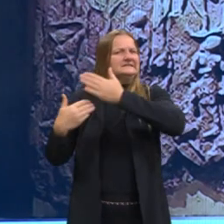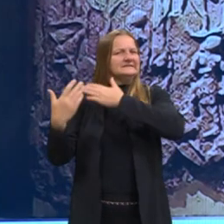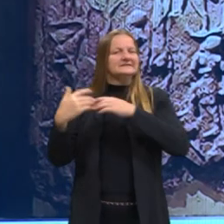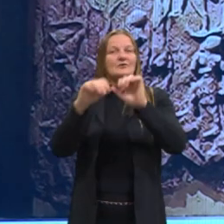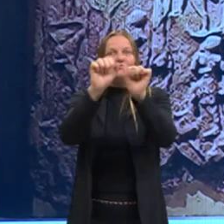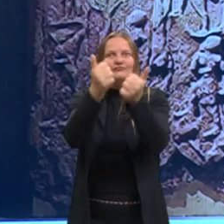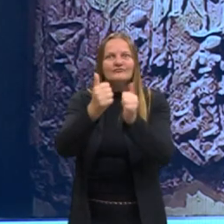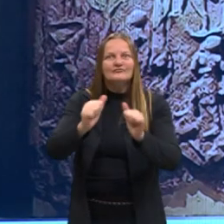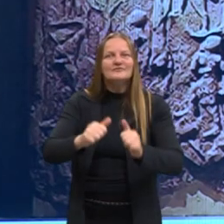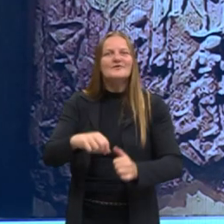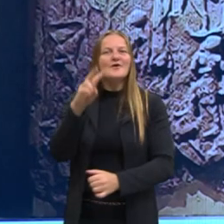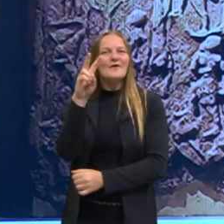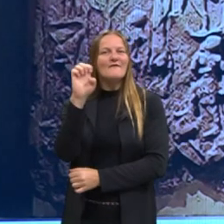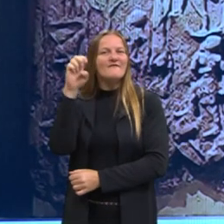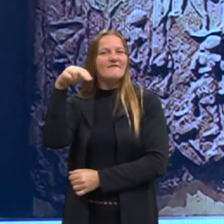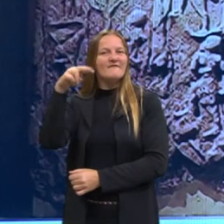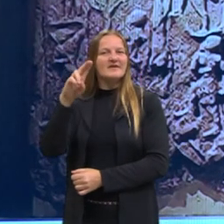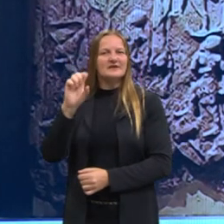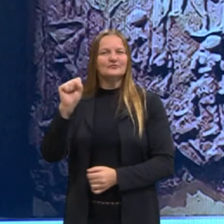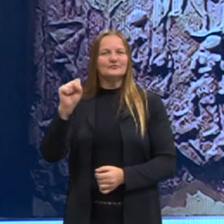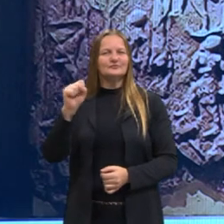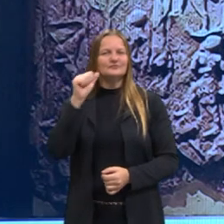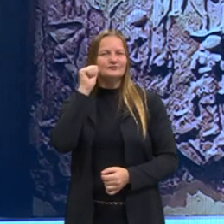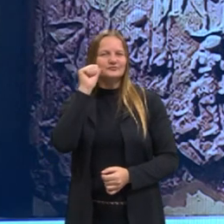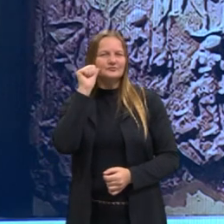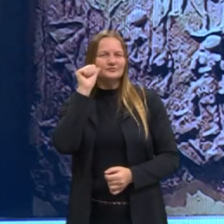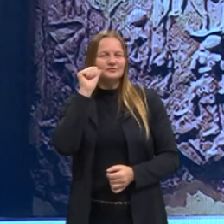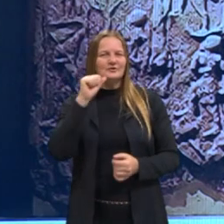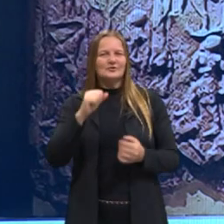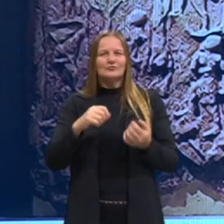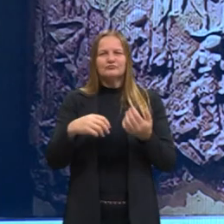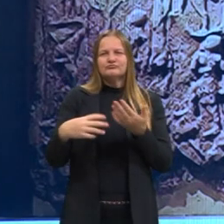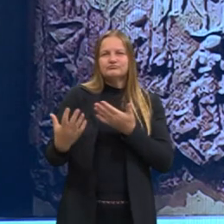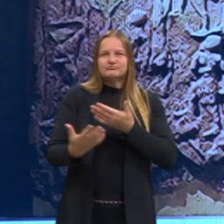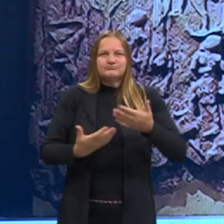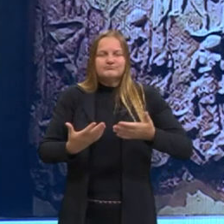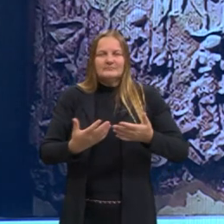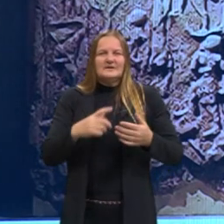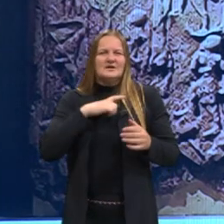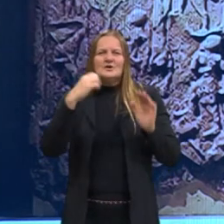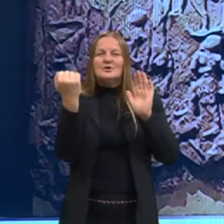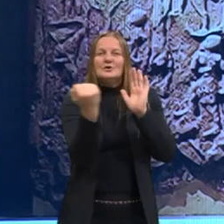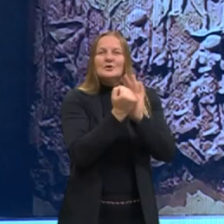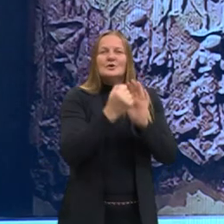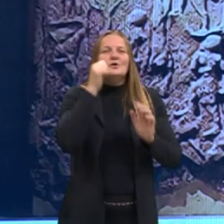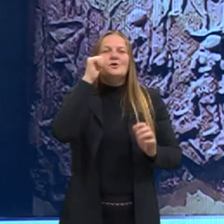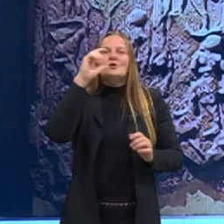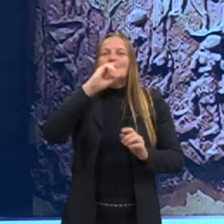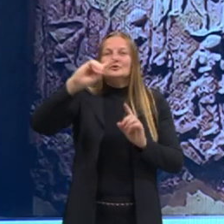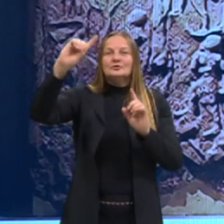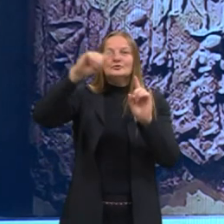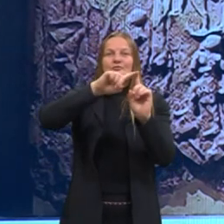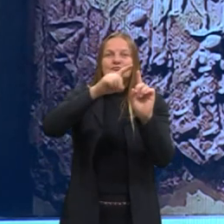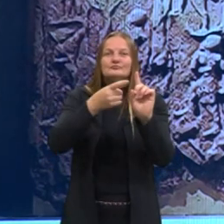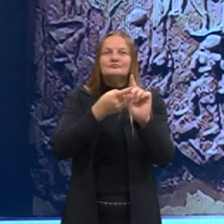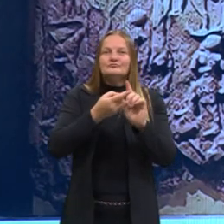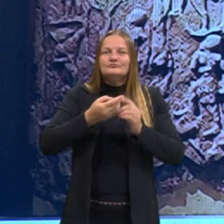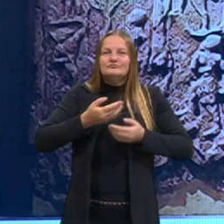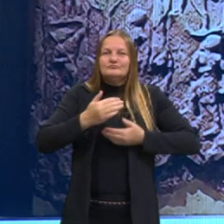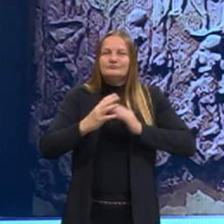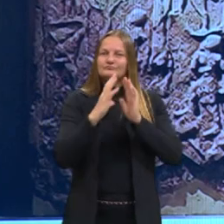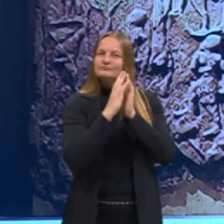escultura de Vênus de willendorf que eu trouxe para vocês em outra aula que também era considerado uma deusa da fertilidade e a gente